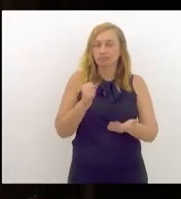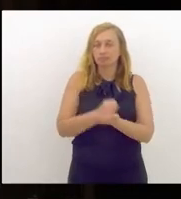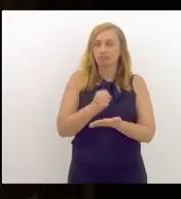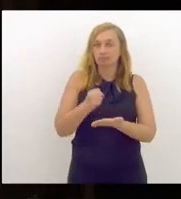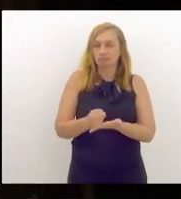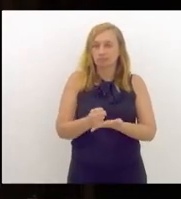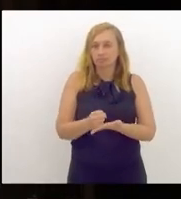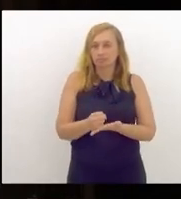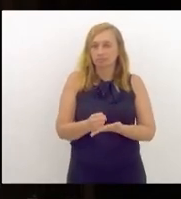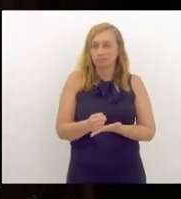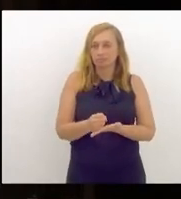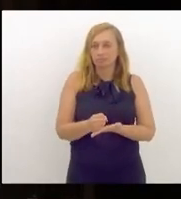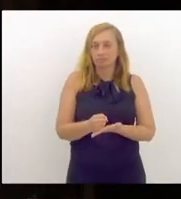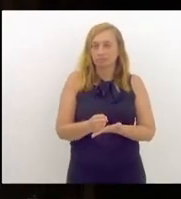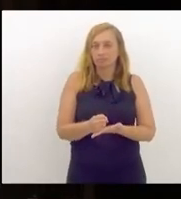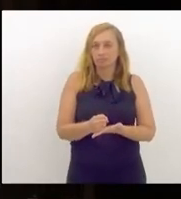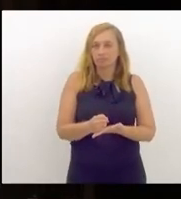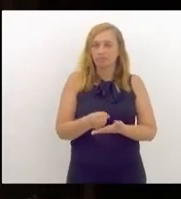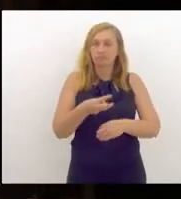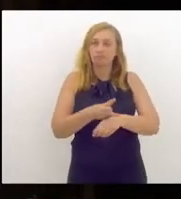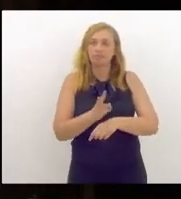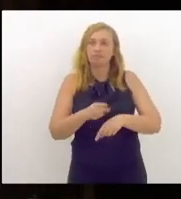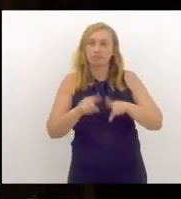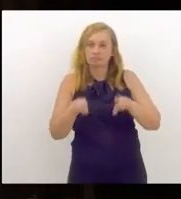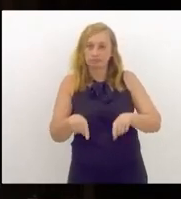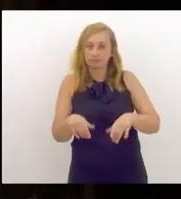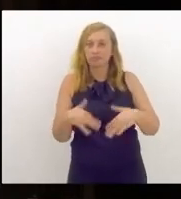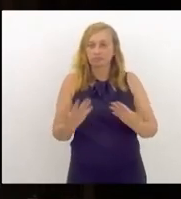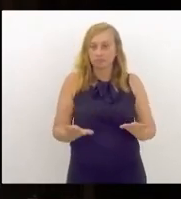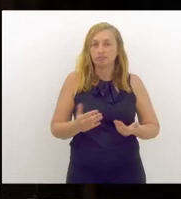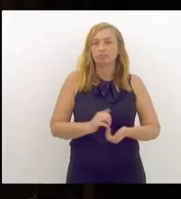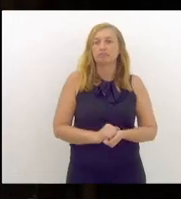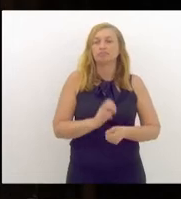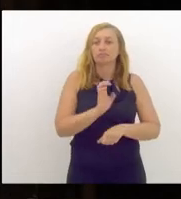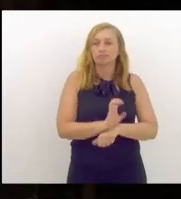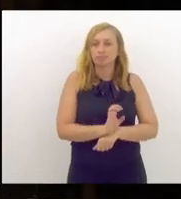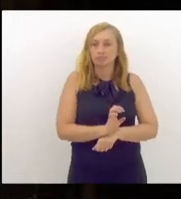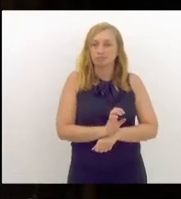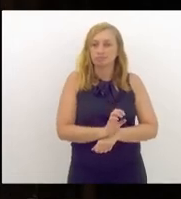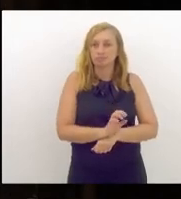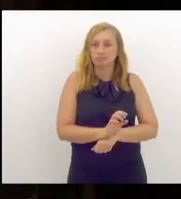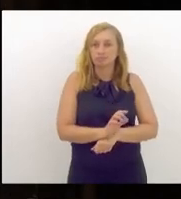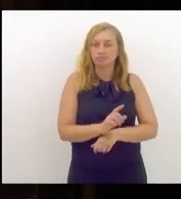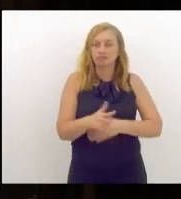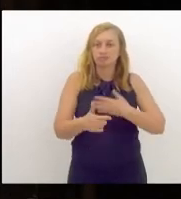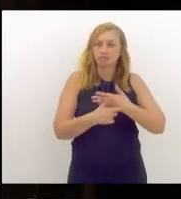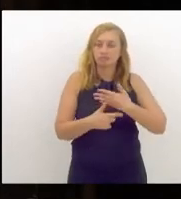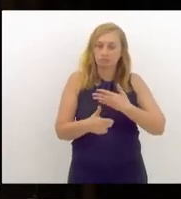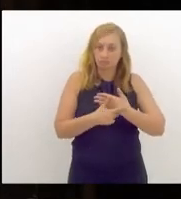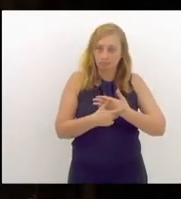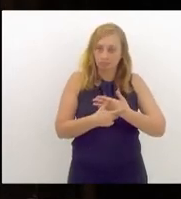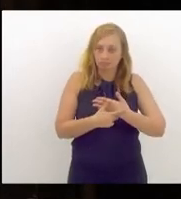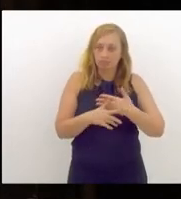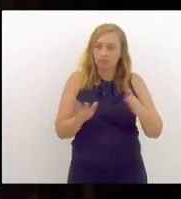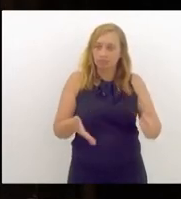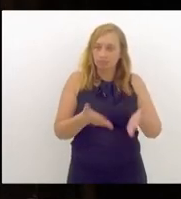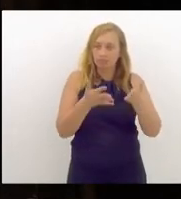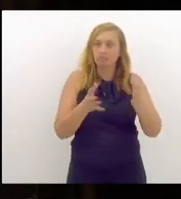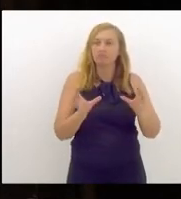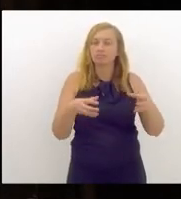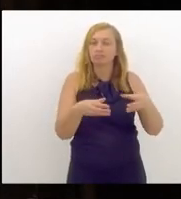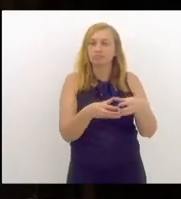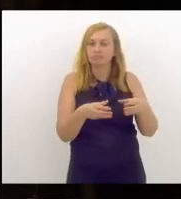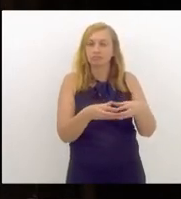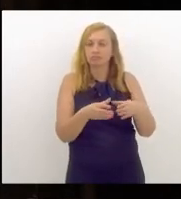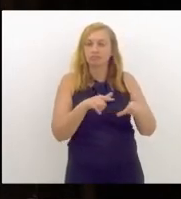dessas em serviços terceirizados o estado que tem teria o papel de promover e incentivar o cooperativismo